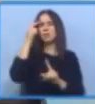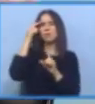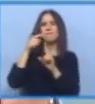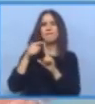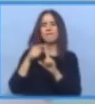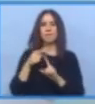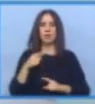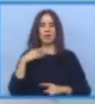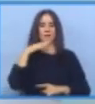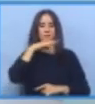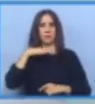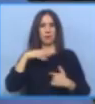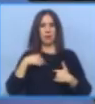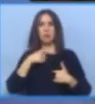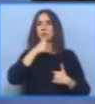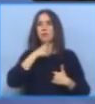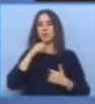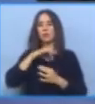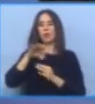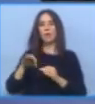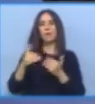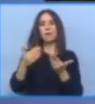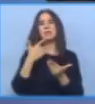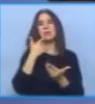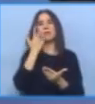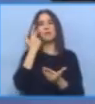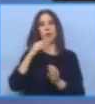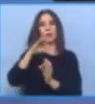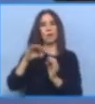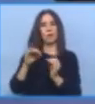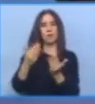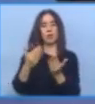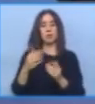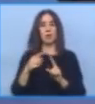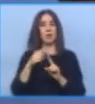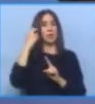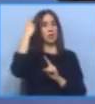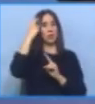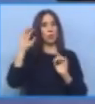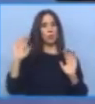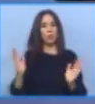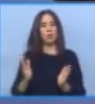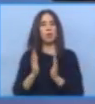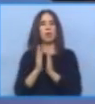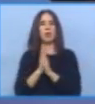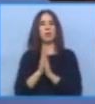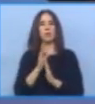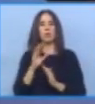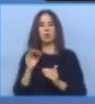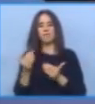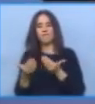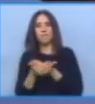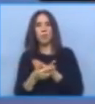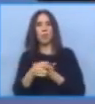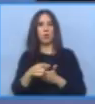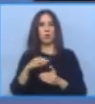família que oferece um sacrifício oferece uma vida. E esse cordeiro que é imolado, ou esse animal que é oferecido,